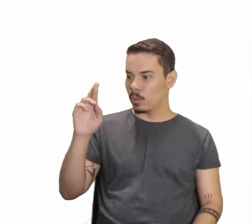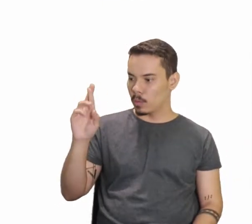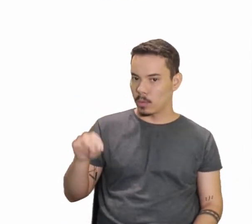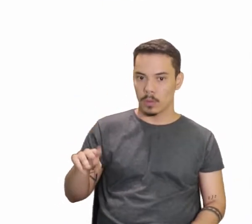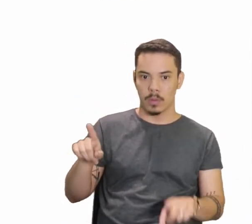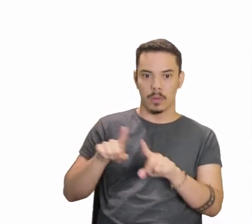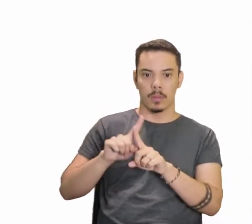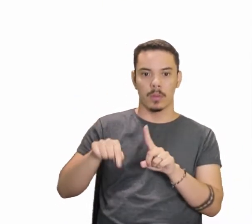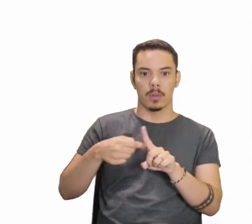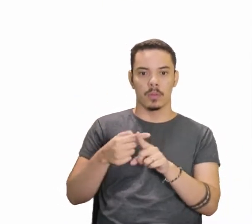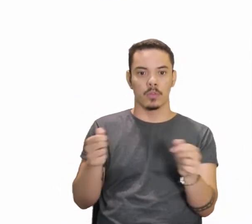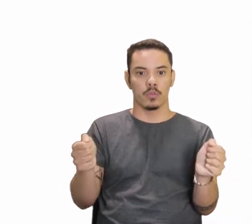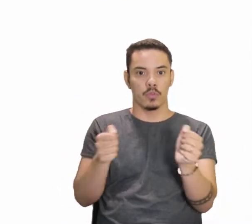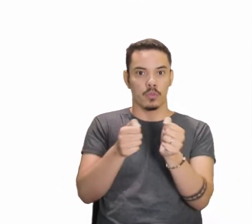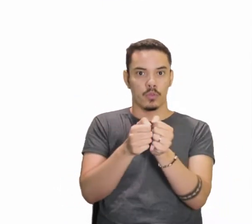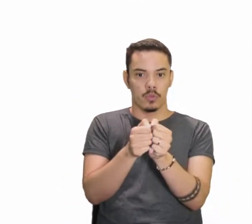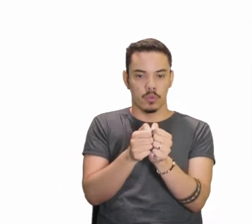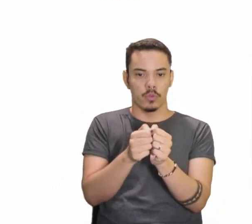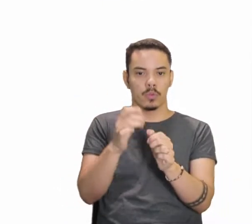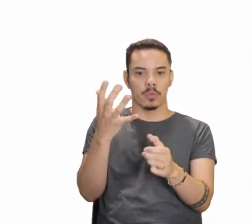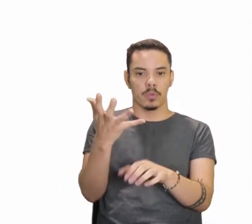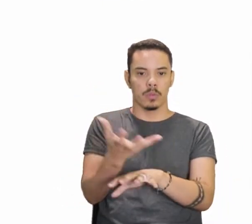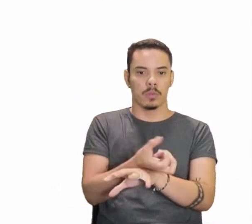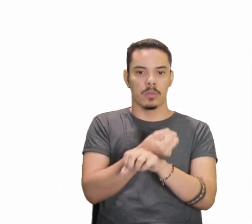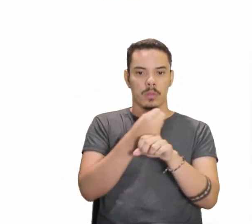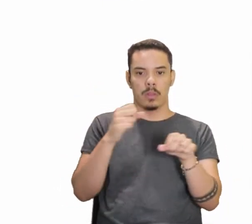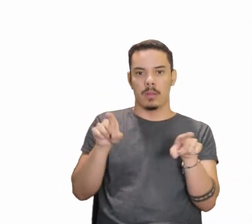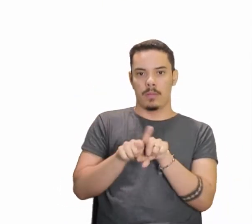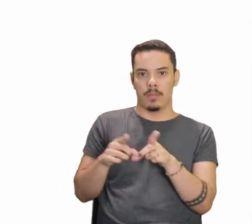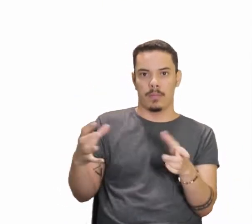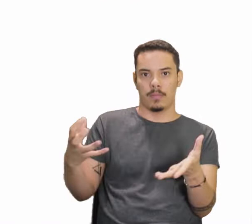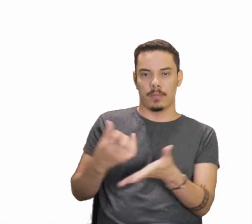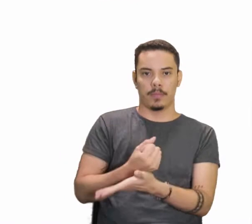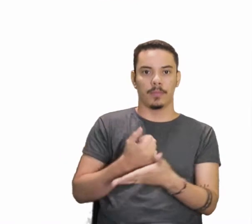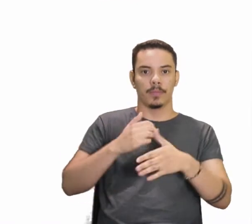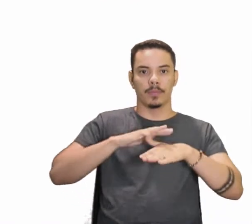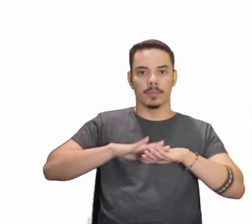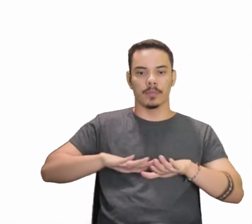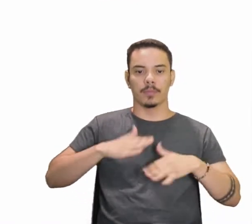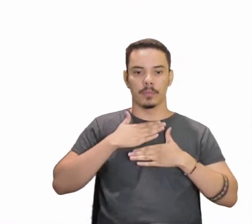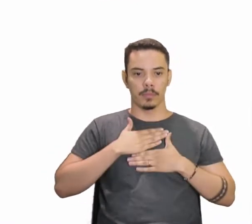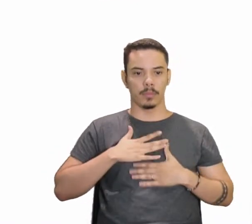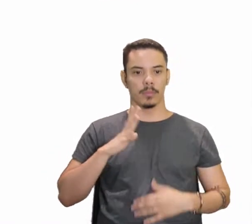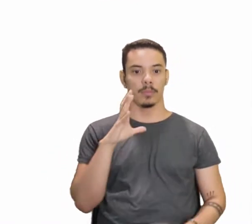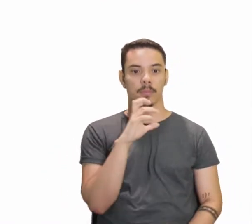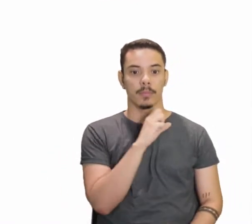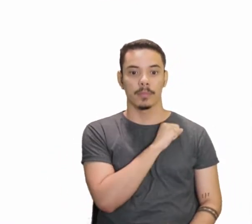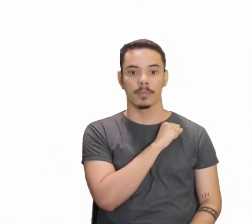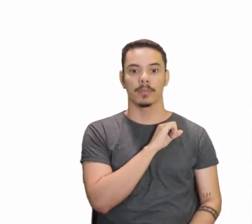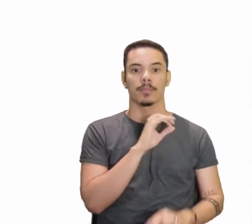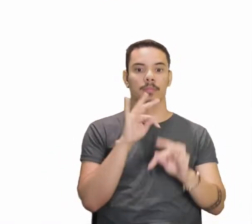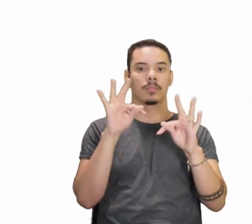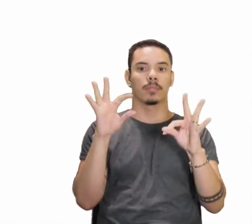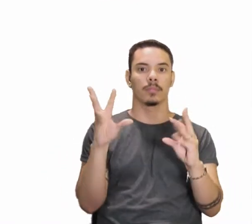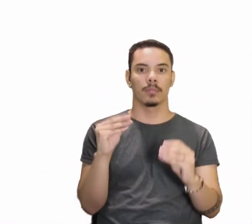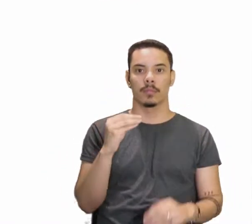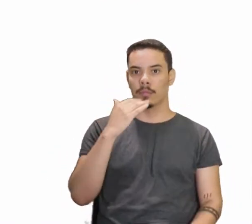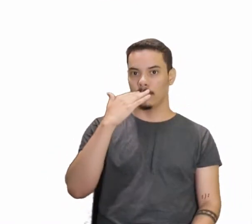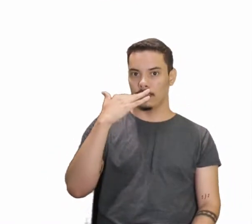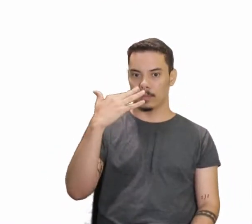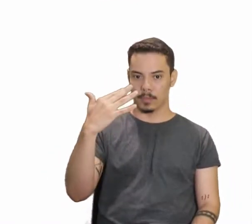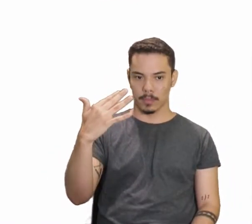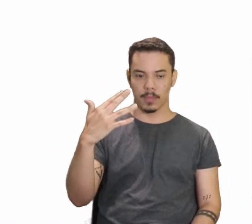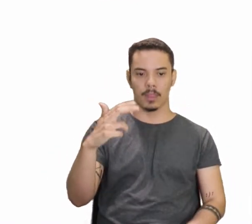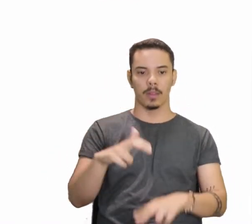da procela, e o arrolo da saudade e da ternura. Amo o teu viço, agreste e teu aroma,